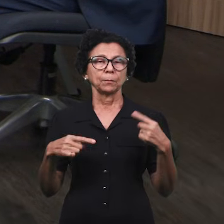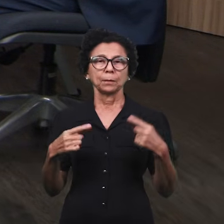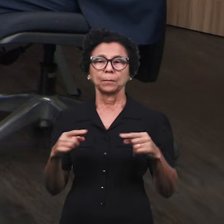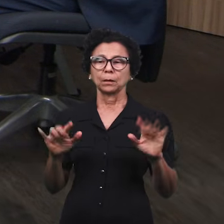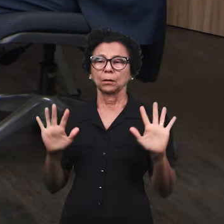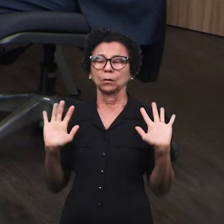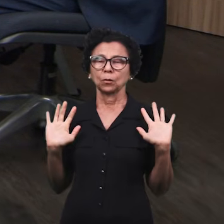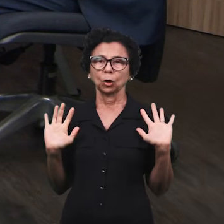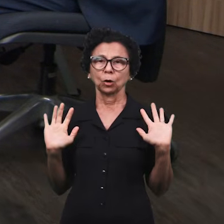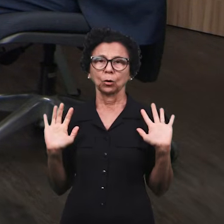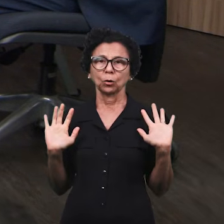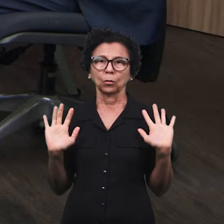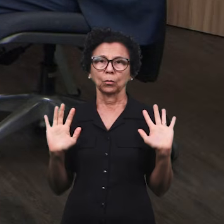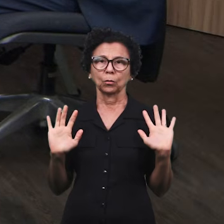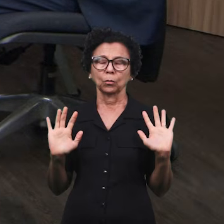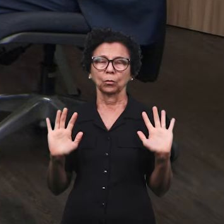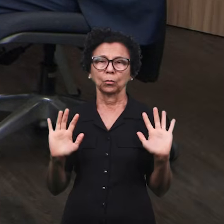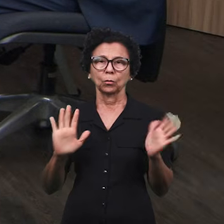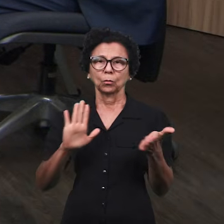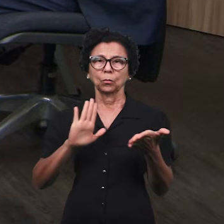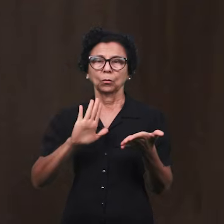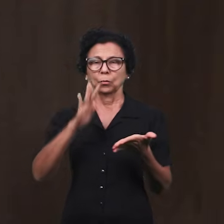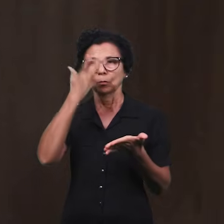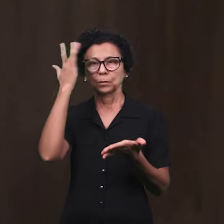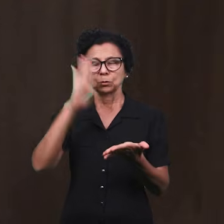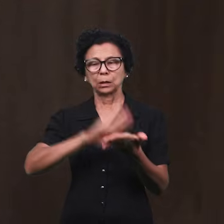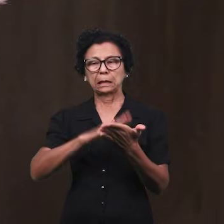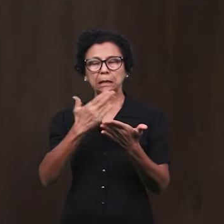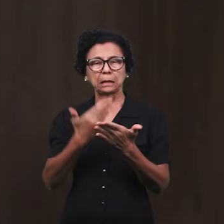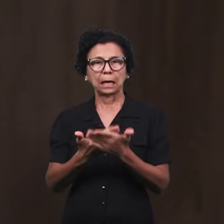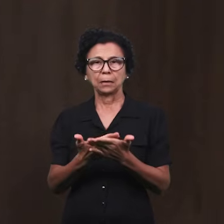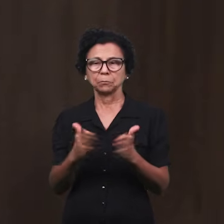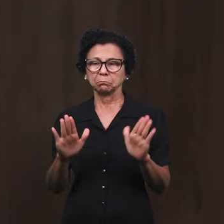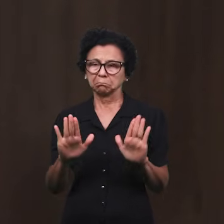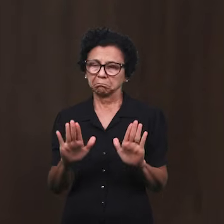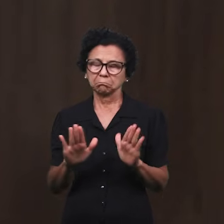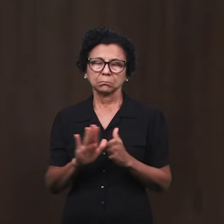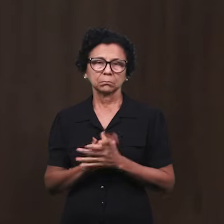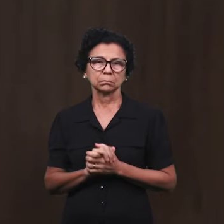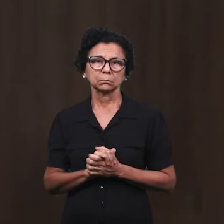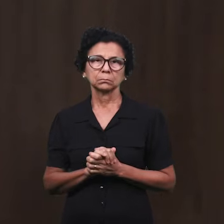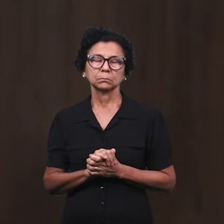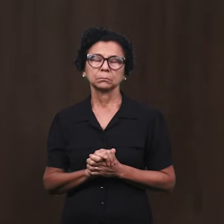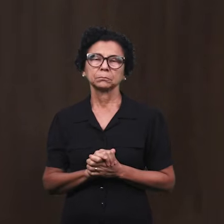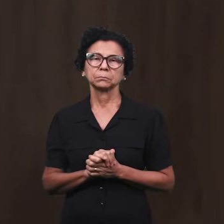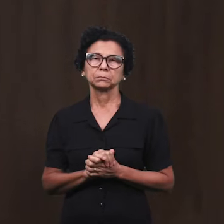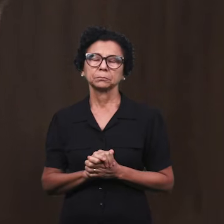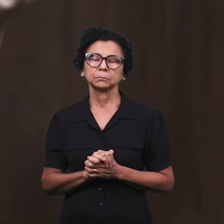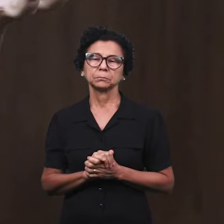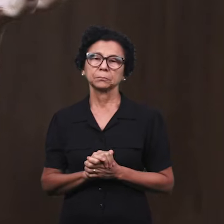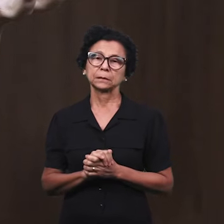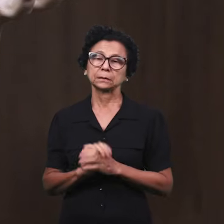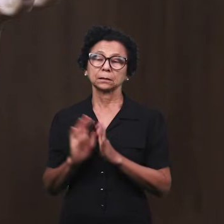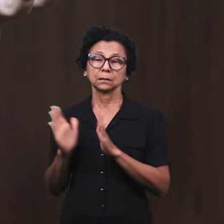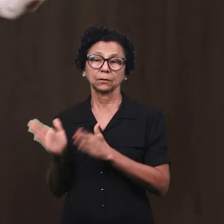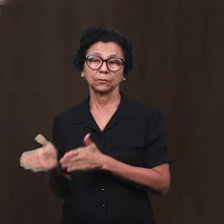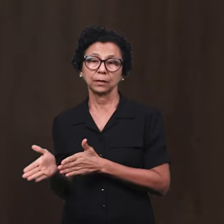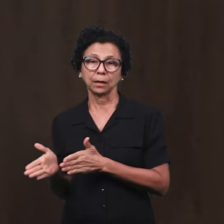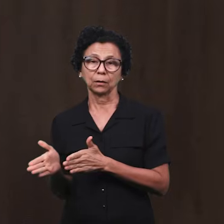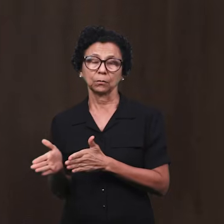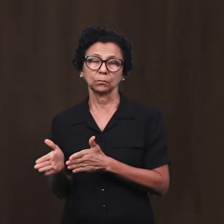ser fiel àquilo que está sendo dito. Só que o que poderia ser a fidelidade de uma tradução se a gente tem duas culturas